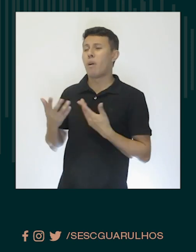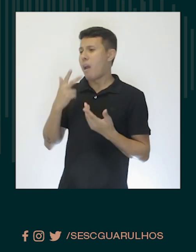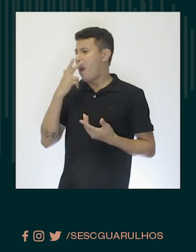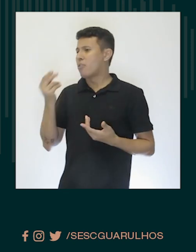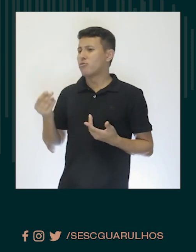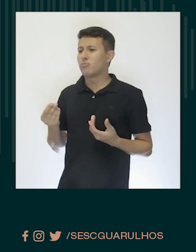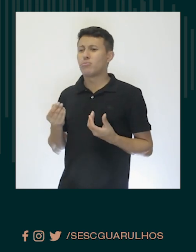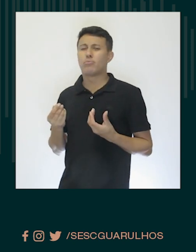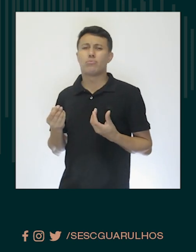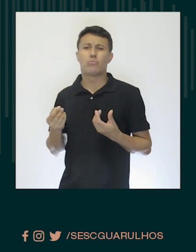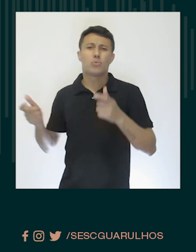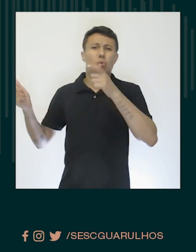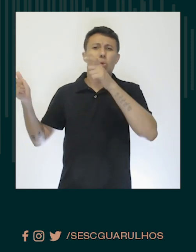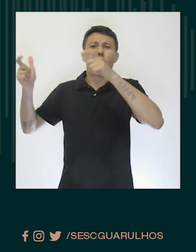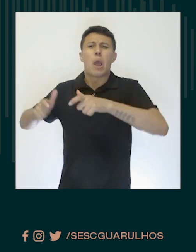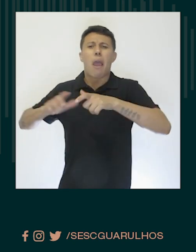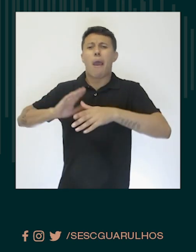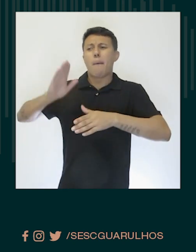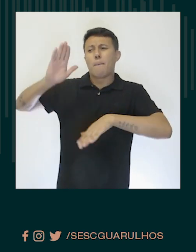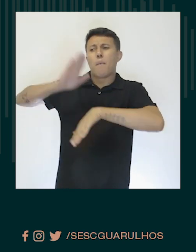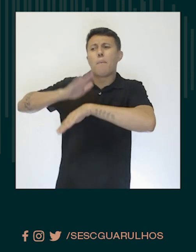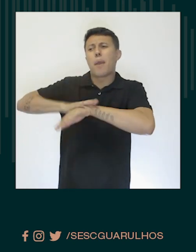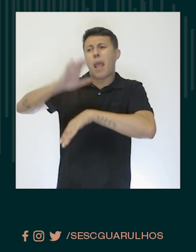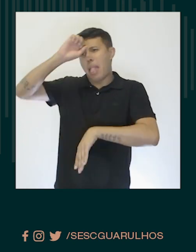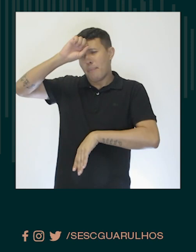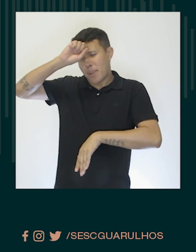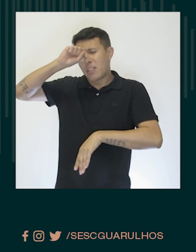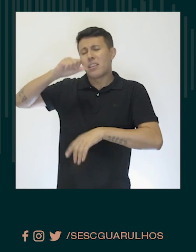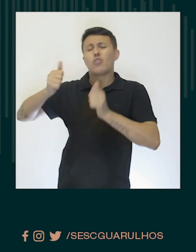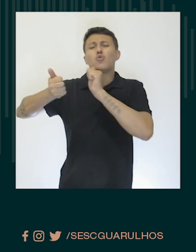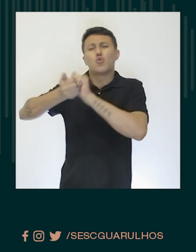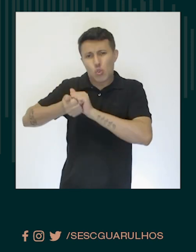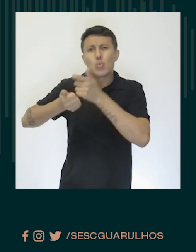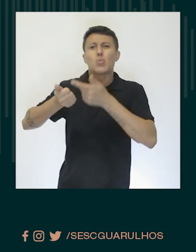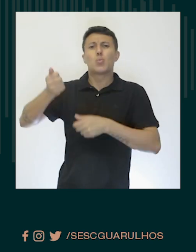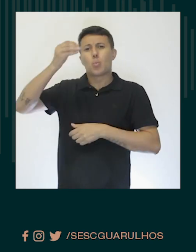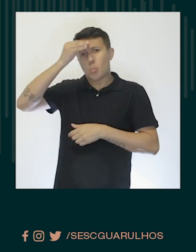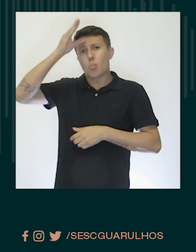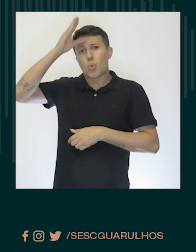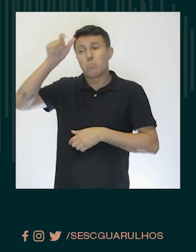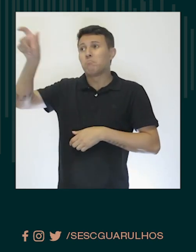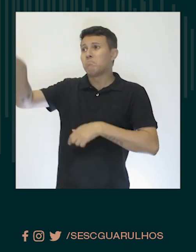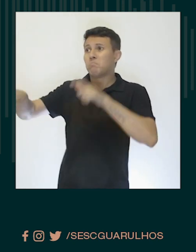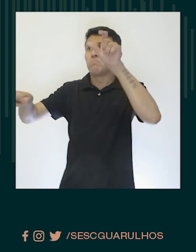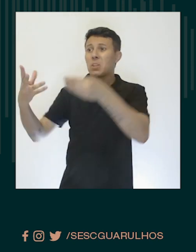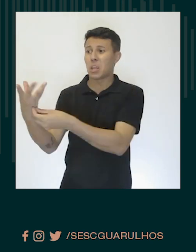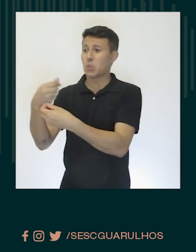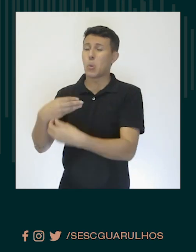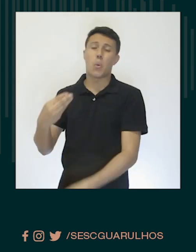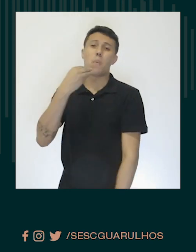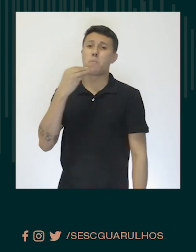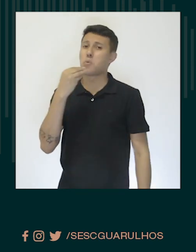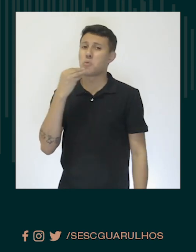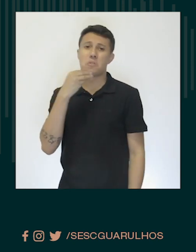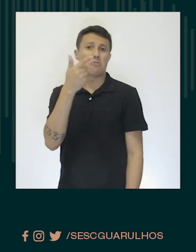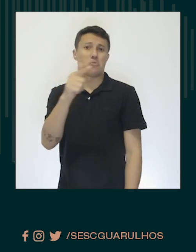muito nesse lugar do aprendizado e do conhecimento de novos artistas ou de artistas que a gente não tinha oportunidade de